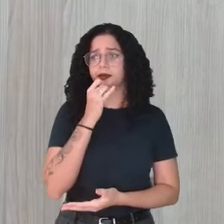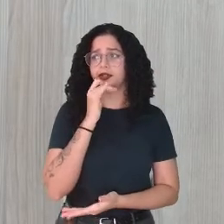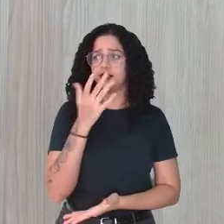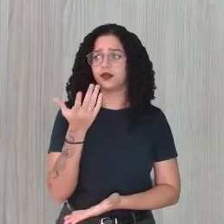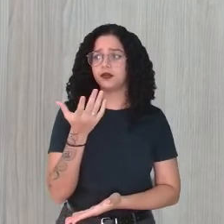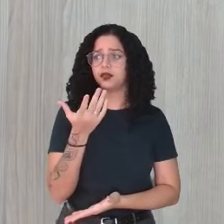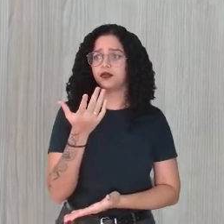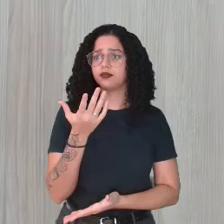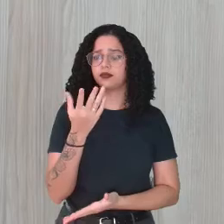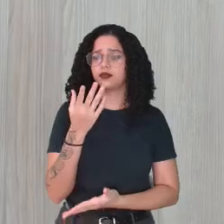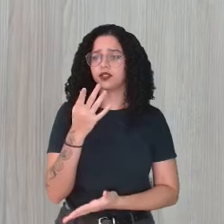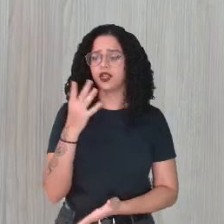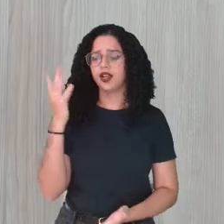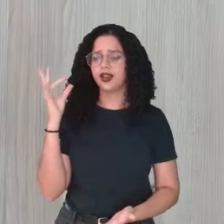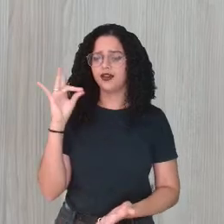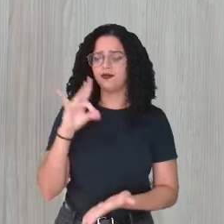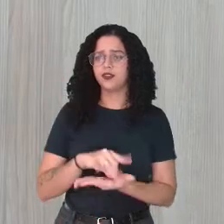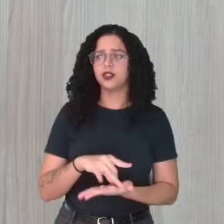assim,